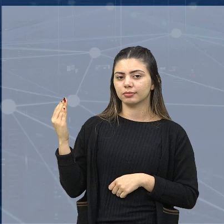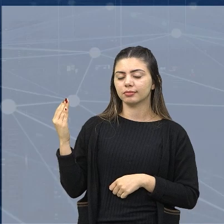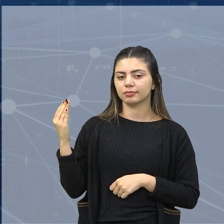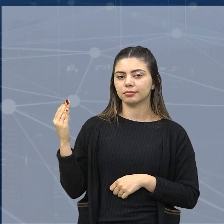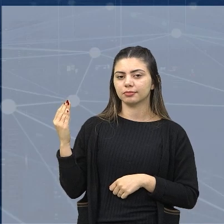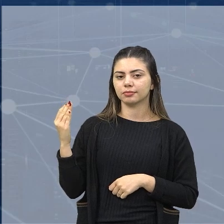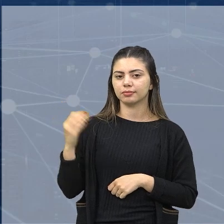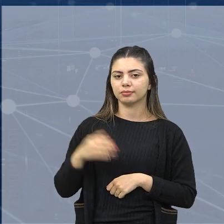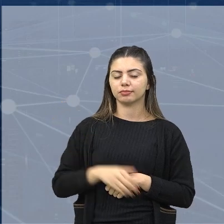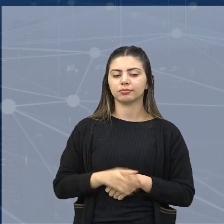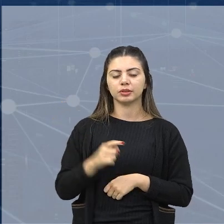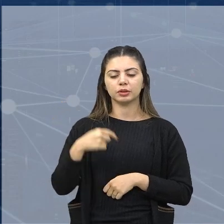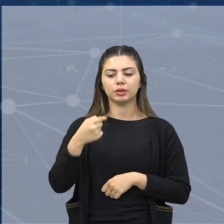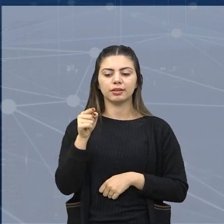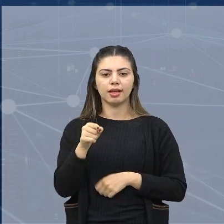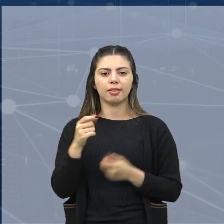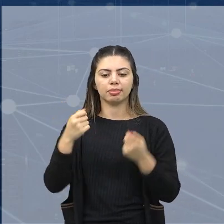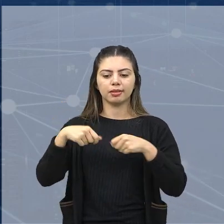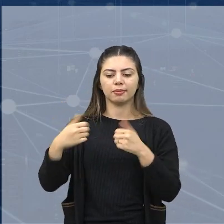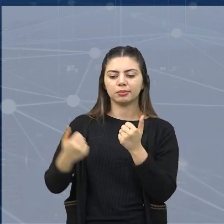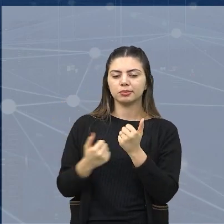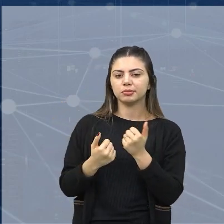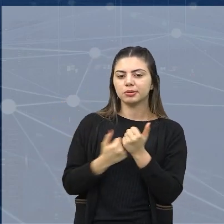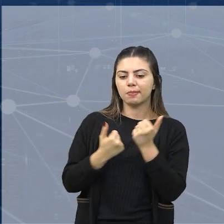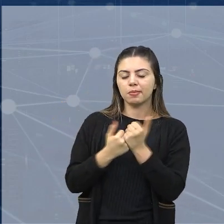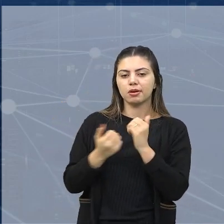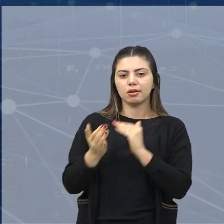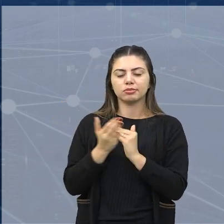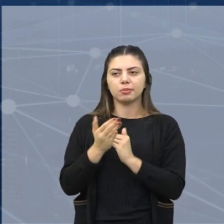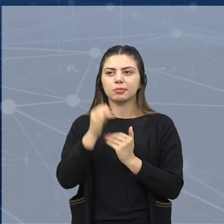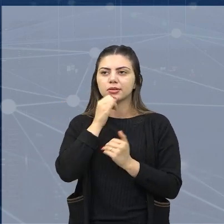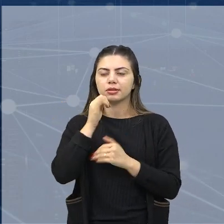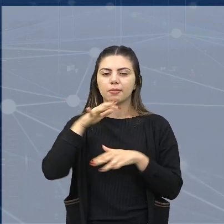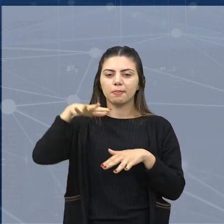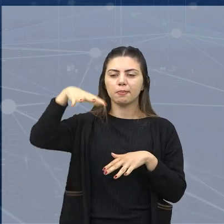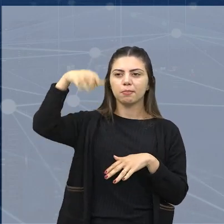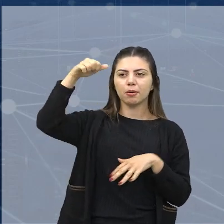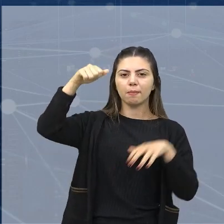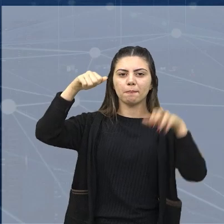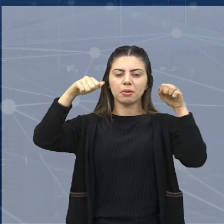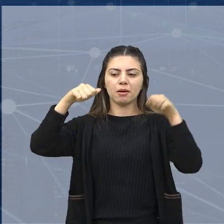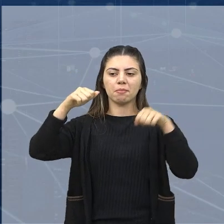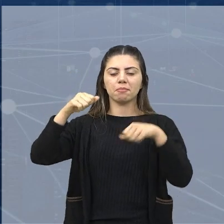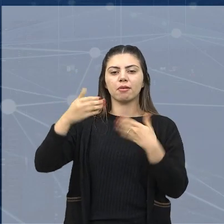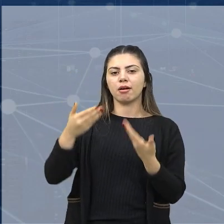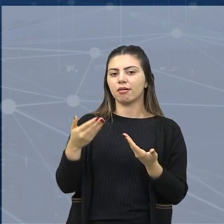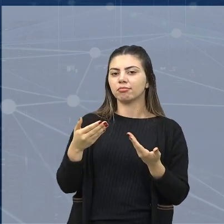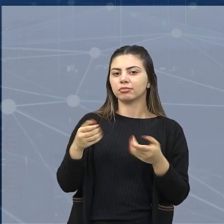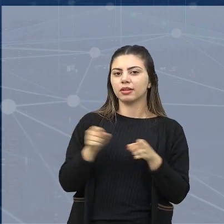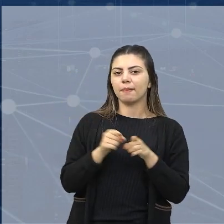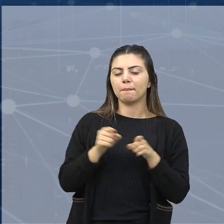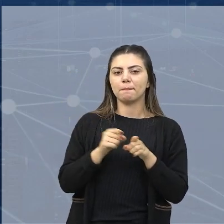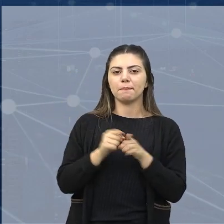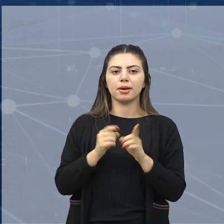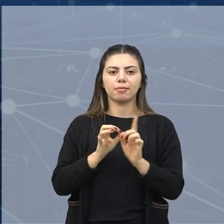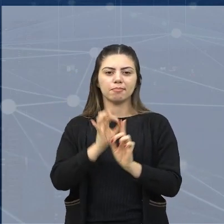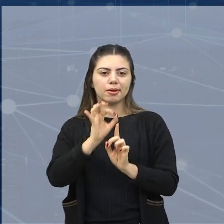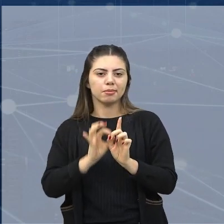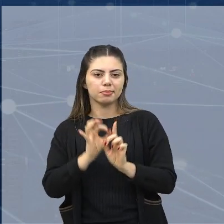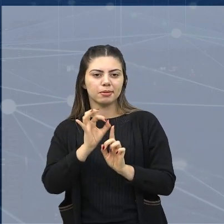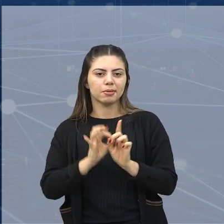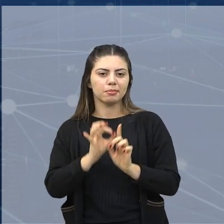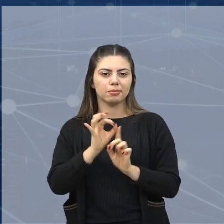as nossas necessidades, ajustando a luz, a temperatura, and